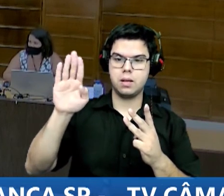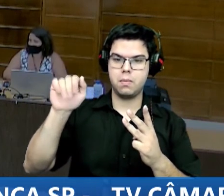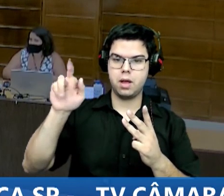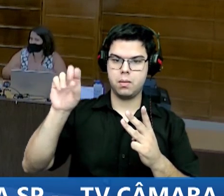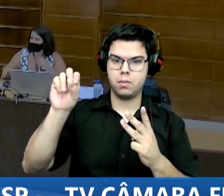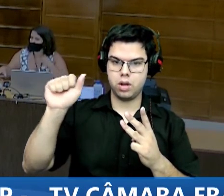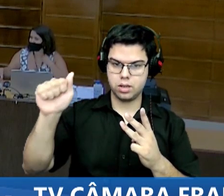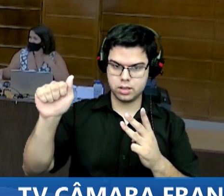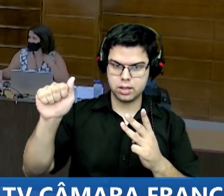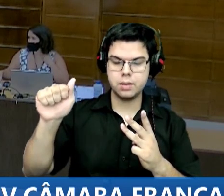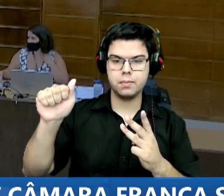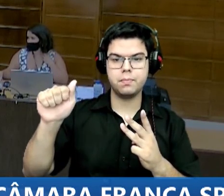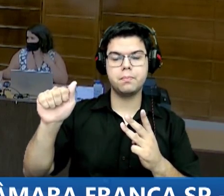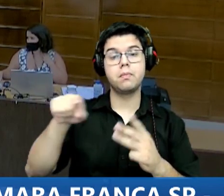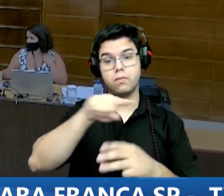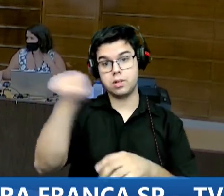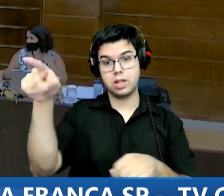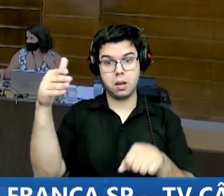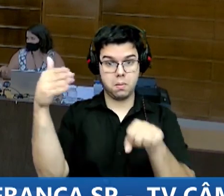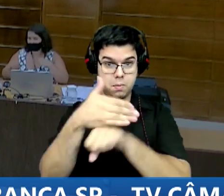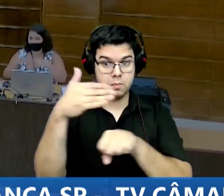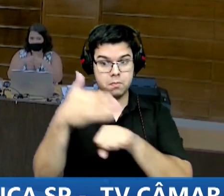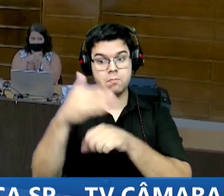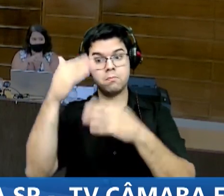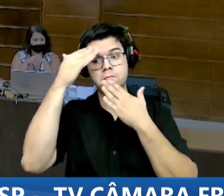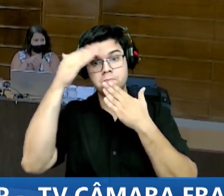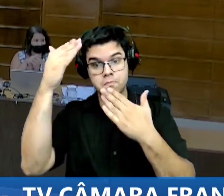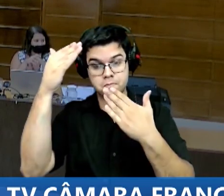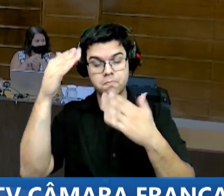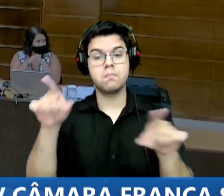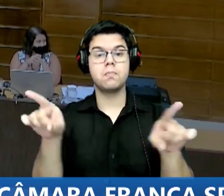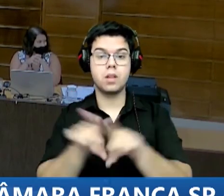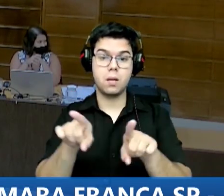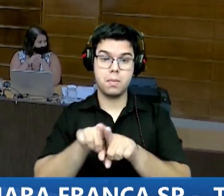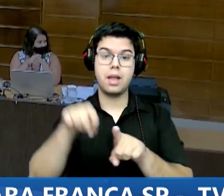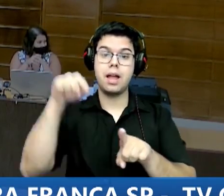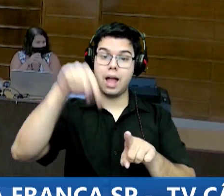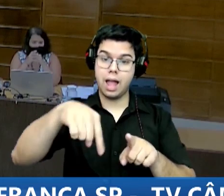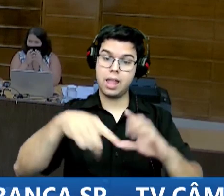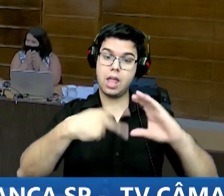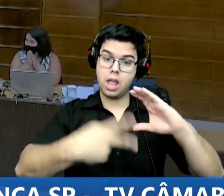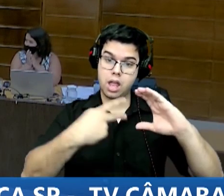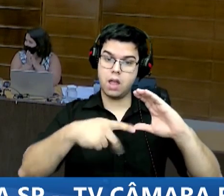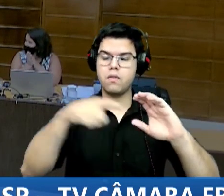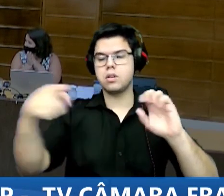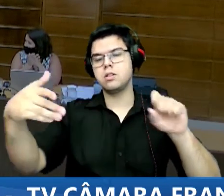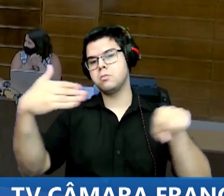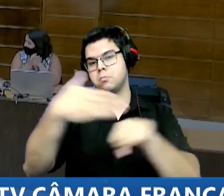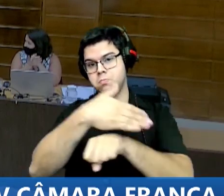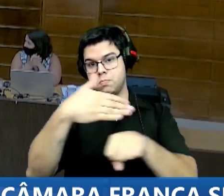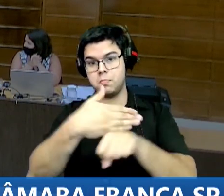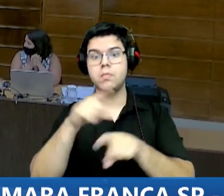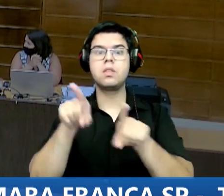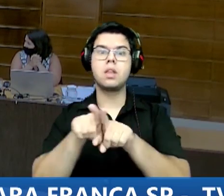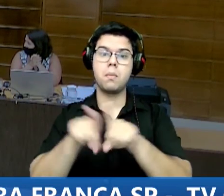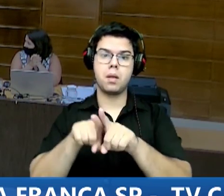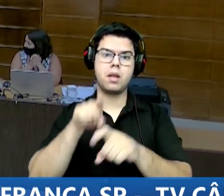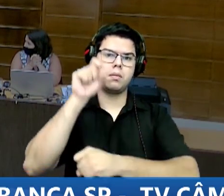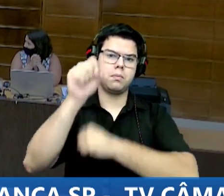de todos. E as portas dessa casa estará sempre aberta e no próximo ano, já no início, já